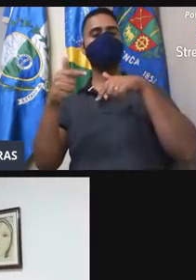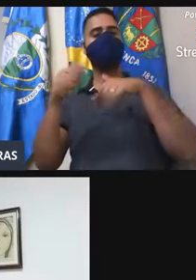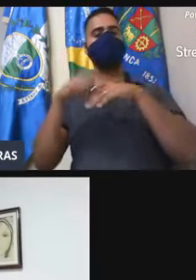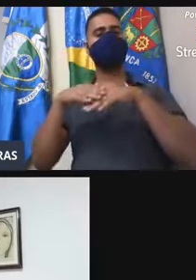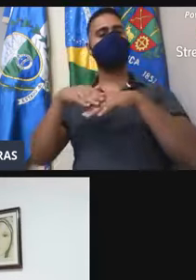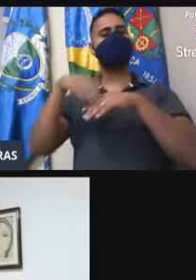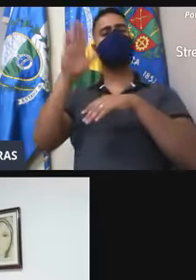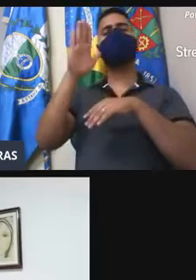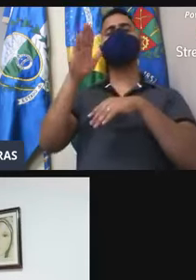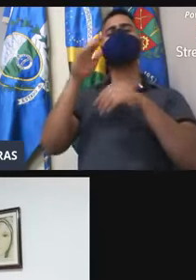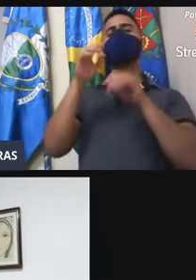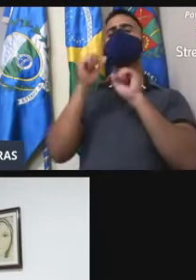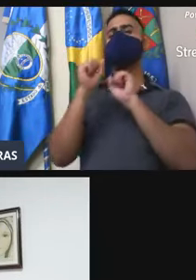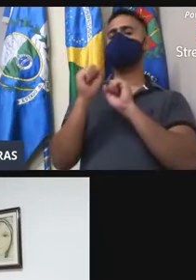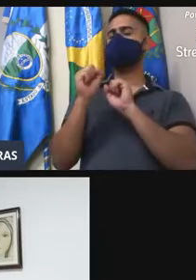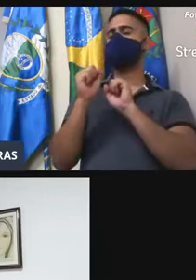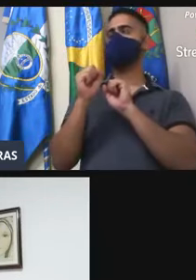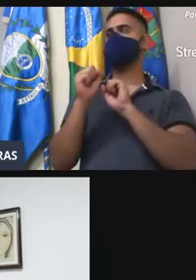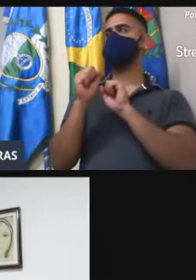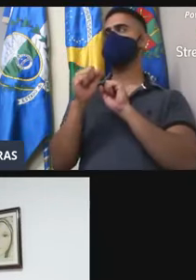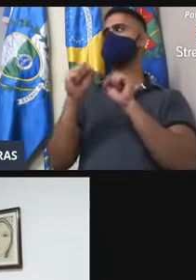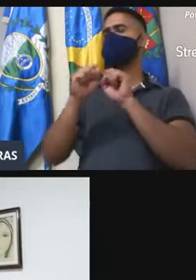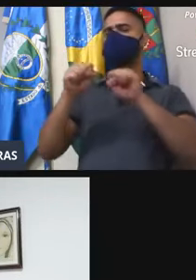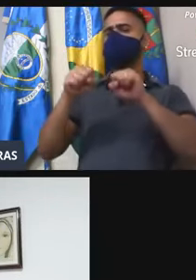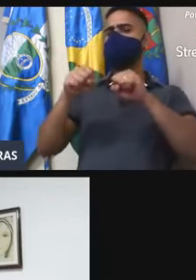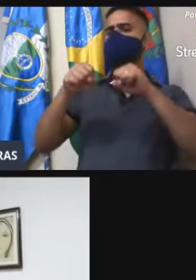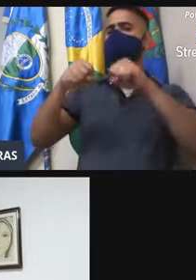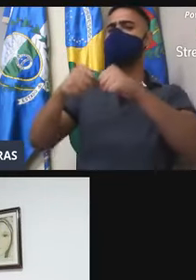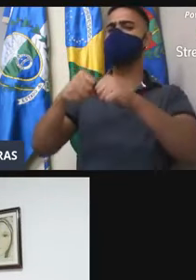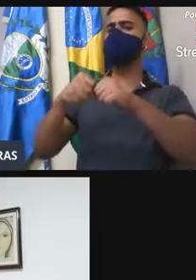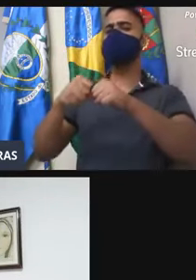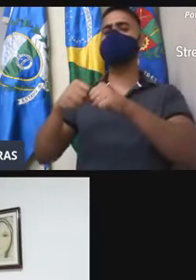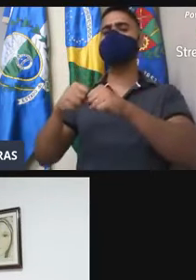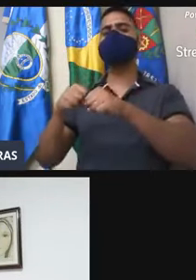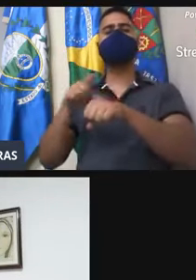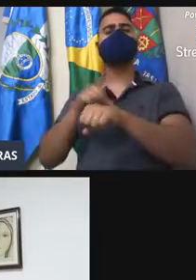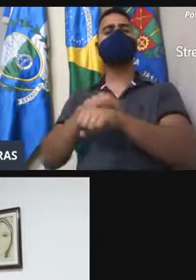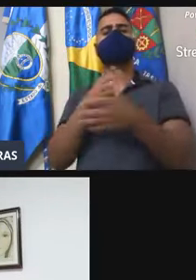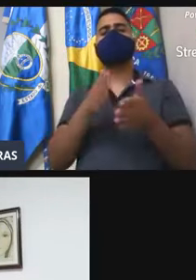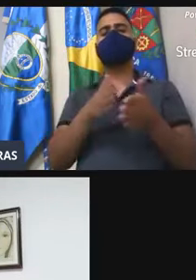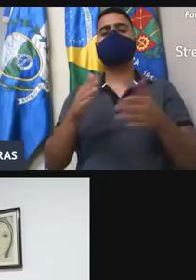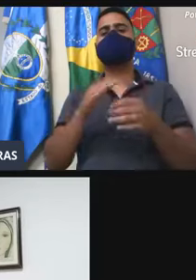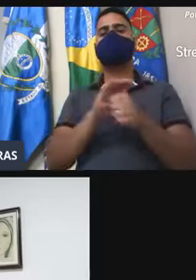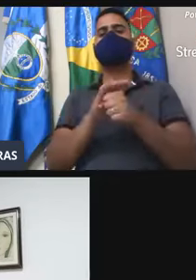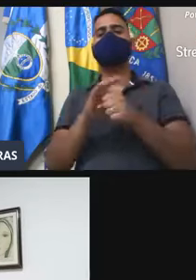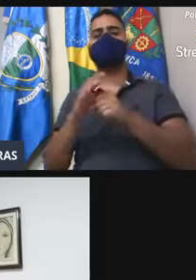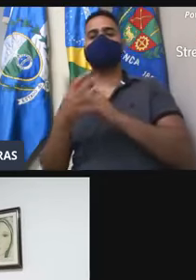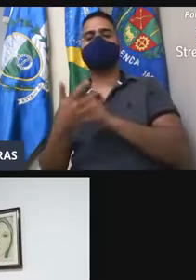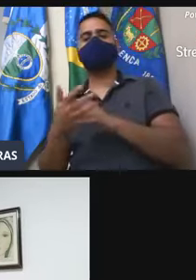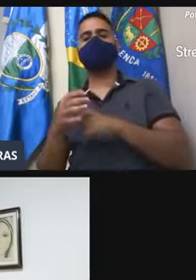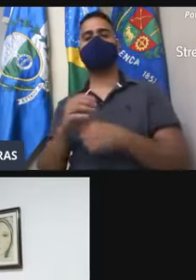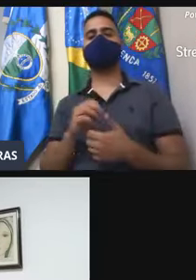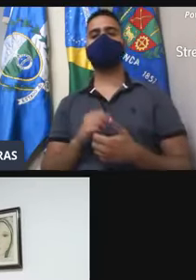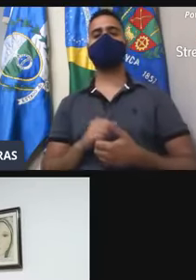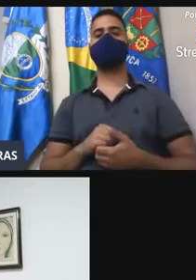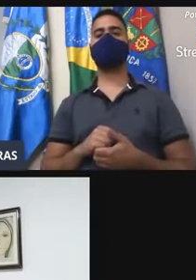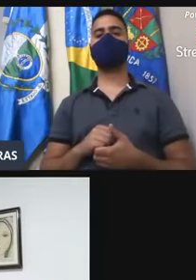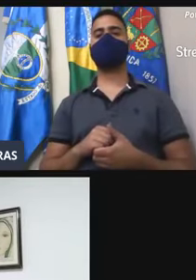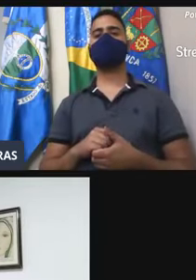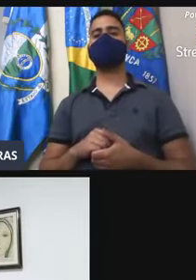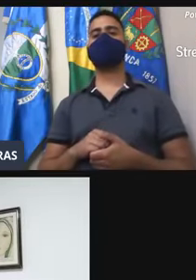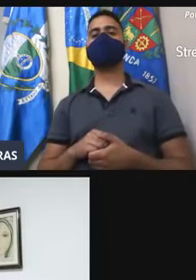que pode. Está fazendo um esforço dentro dessa pandemia, porque o Estado, a situação hoje é